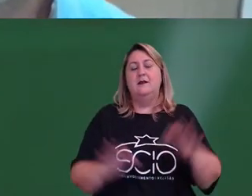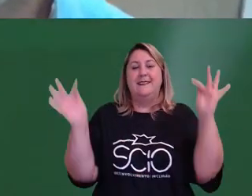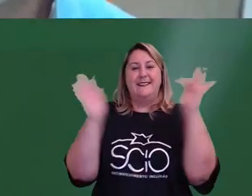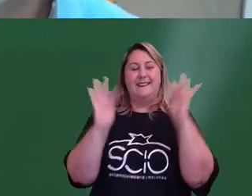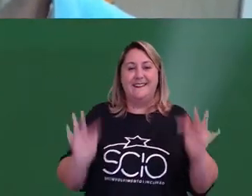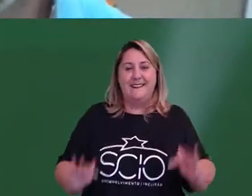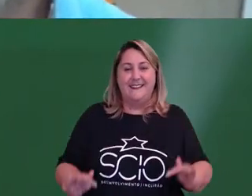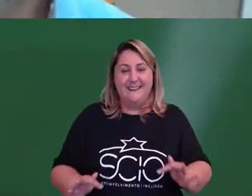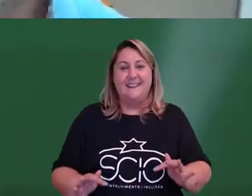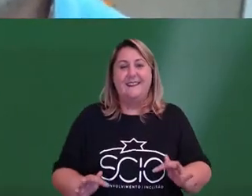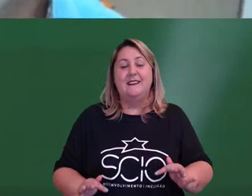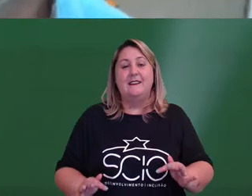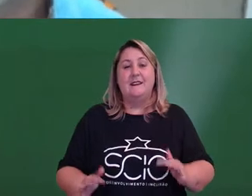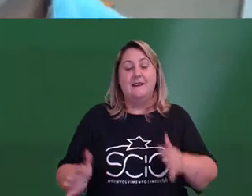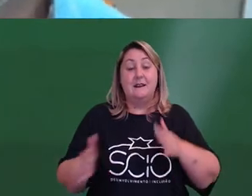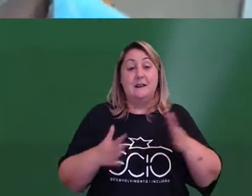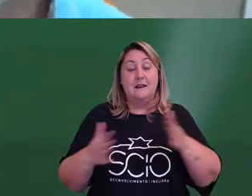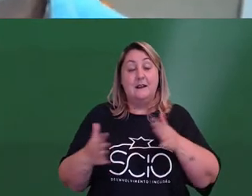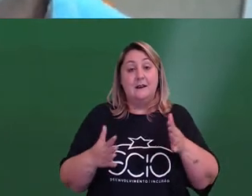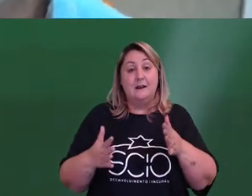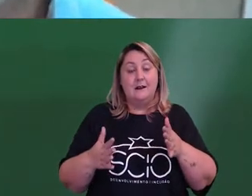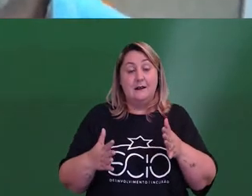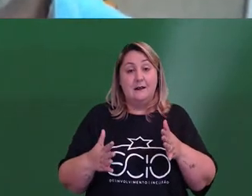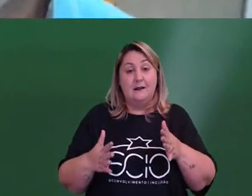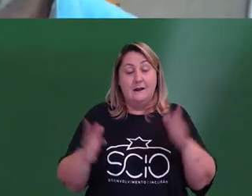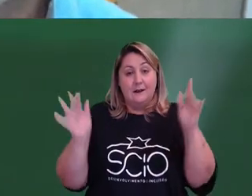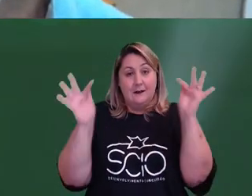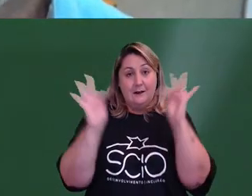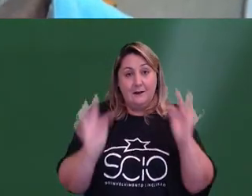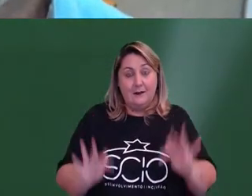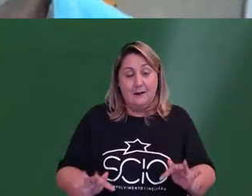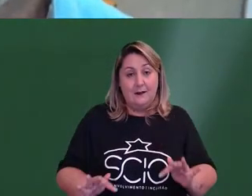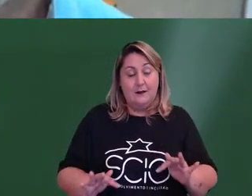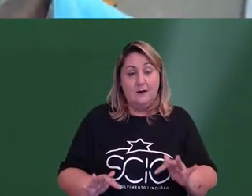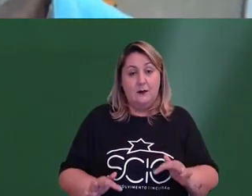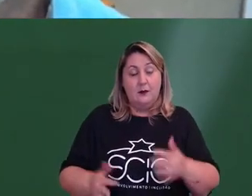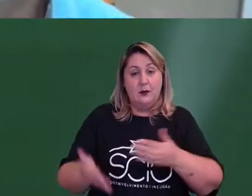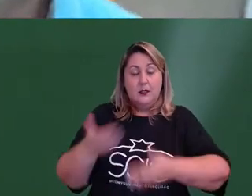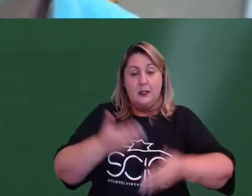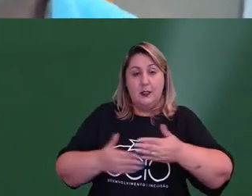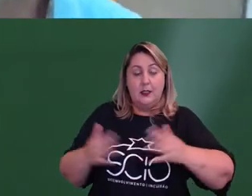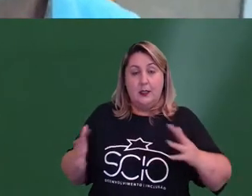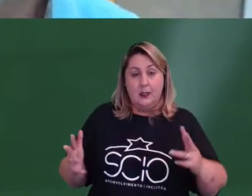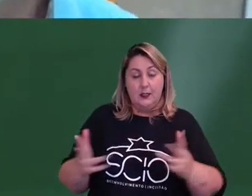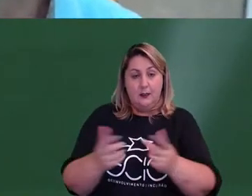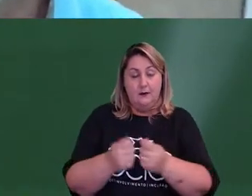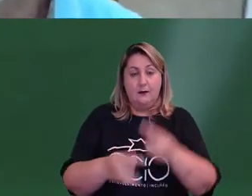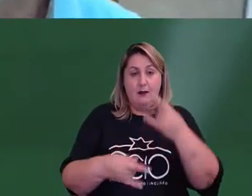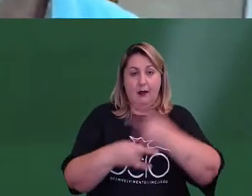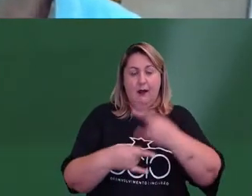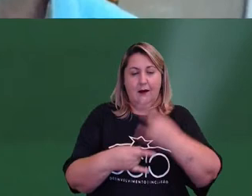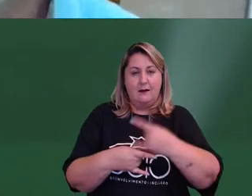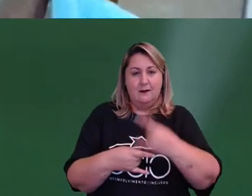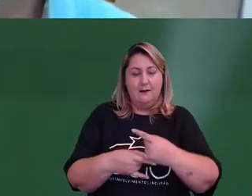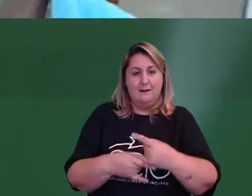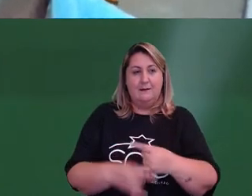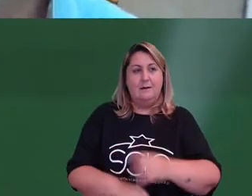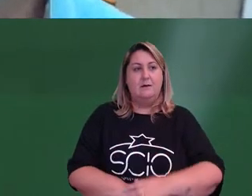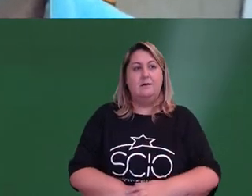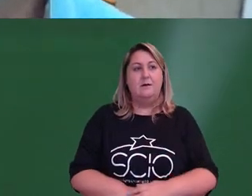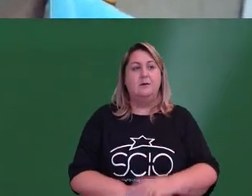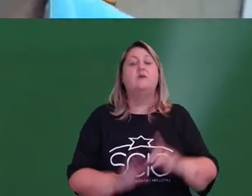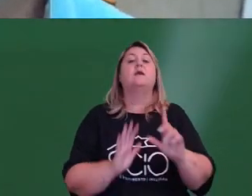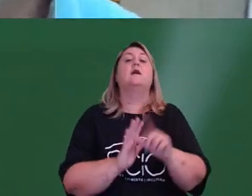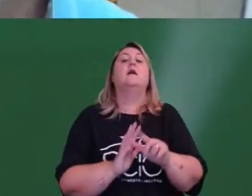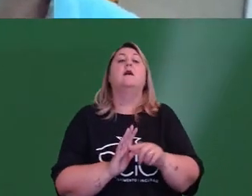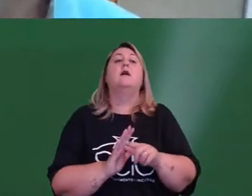aí pelo momento, estou muito feliz pela participação de todos que estão aí na live, que estão acompanhando. Eu sei que depois a